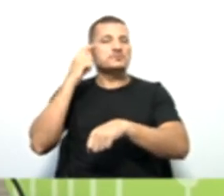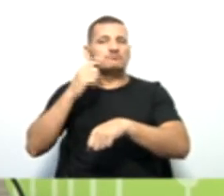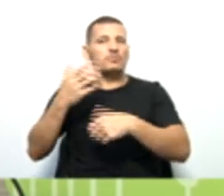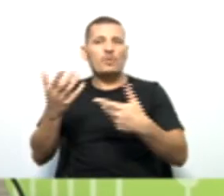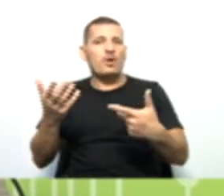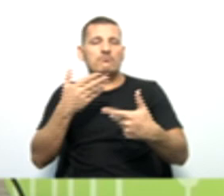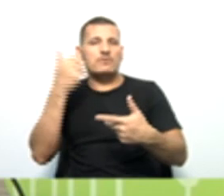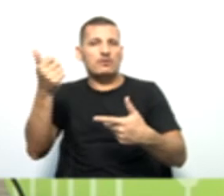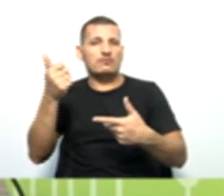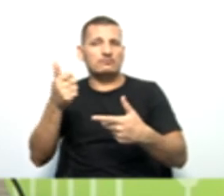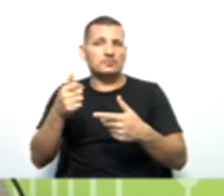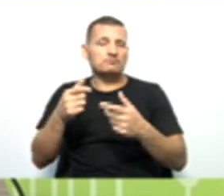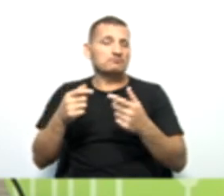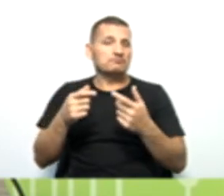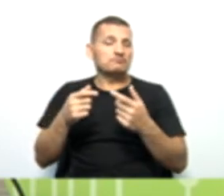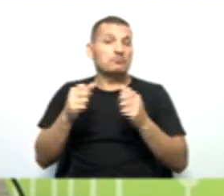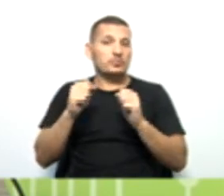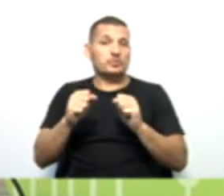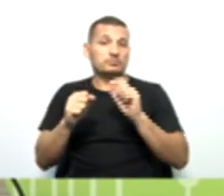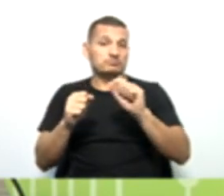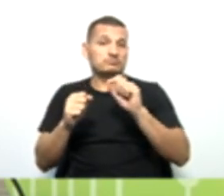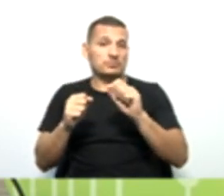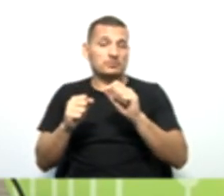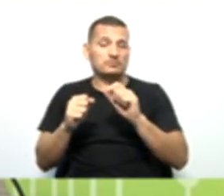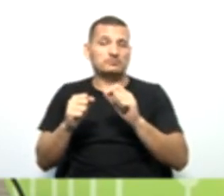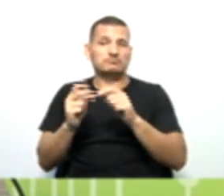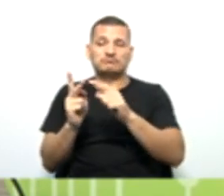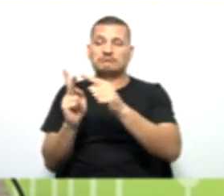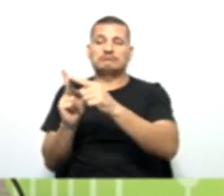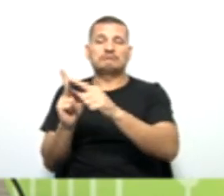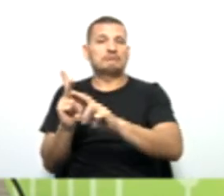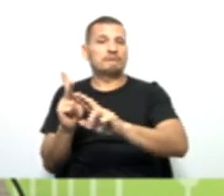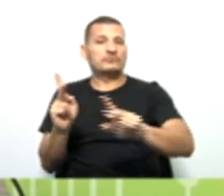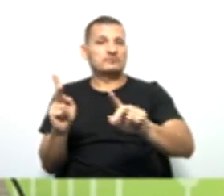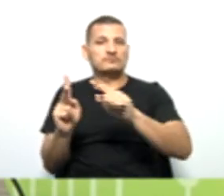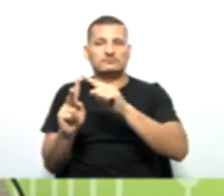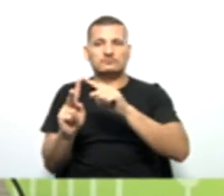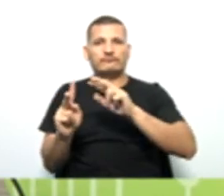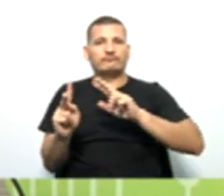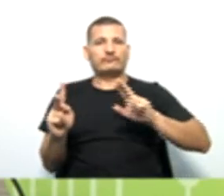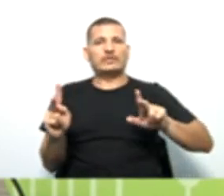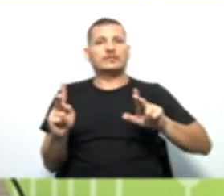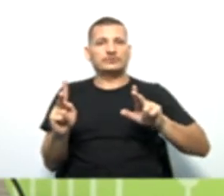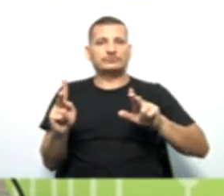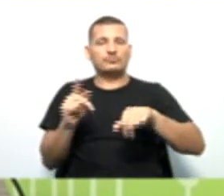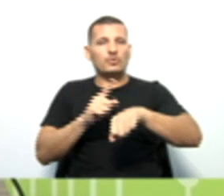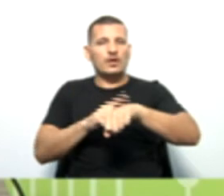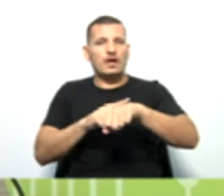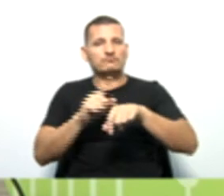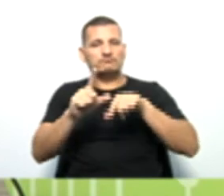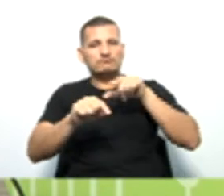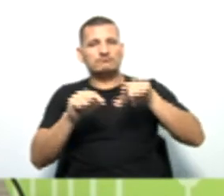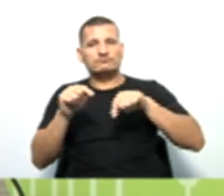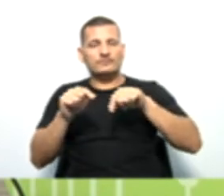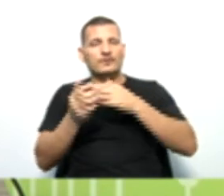saiam 2 resultados desse planejamento de itinerários aí. E aí a gente começa a ter brigas, ter